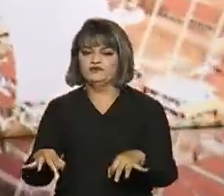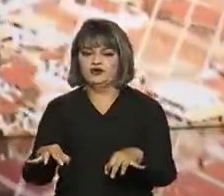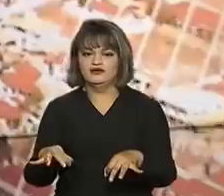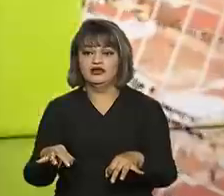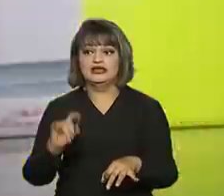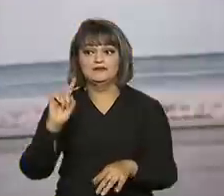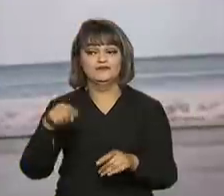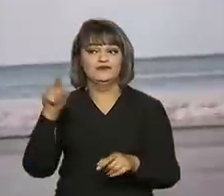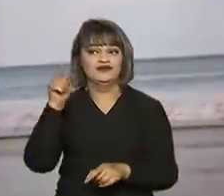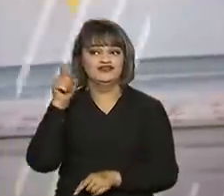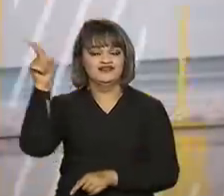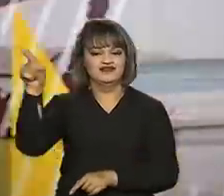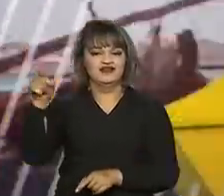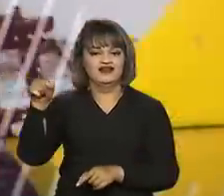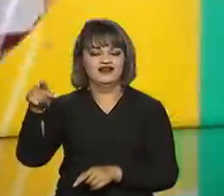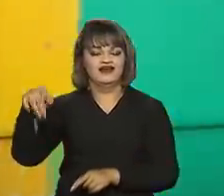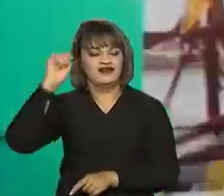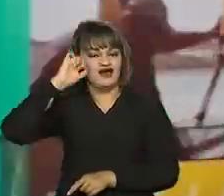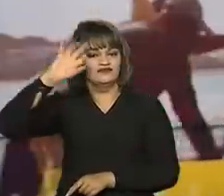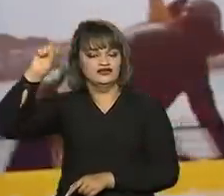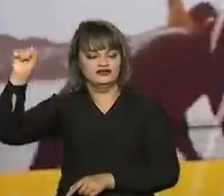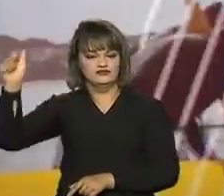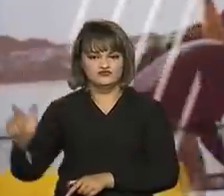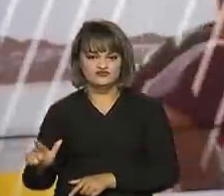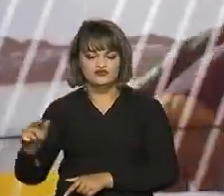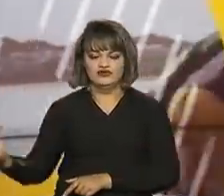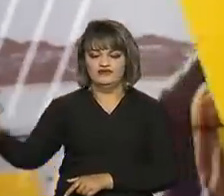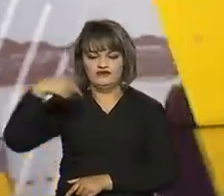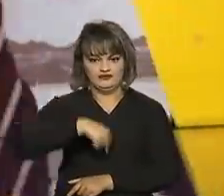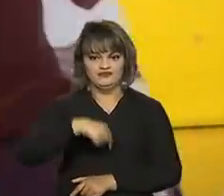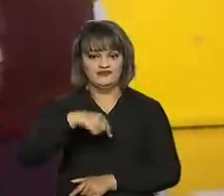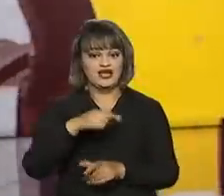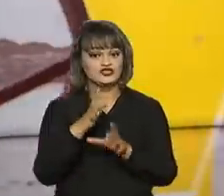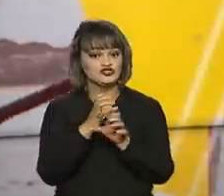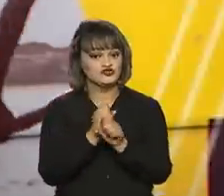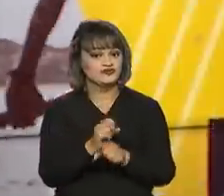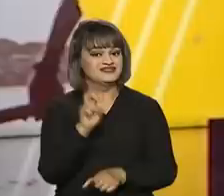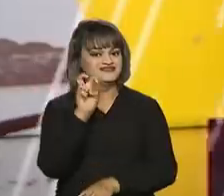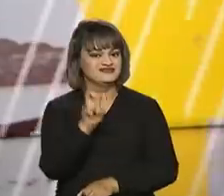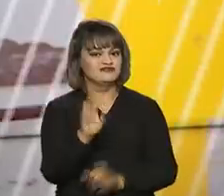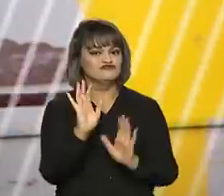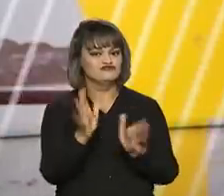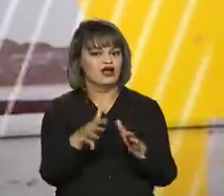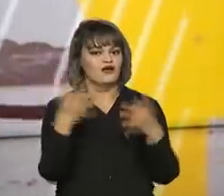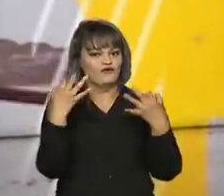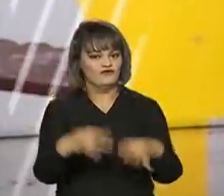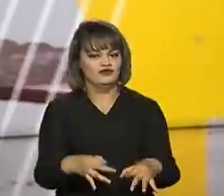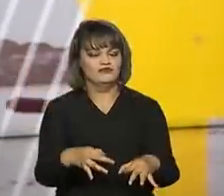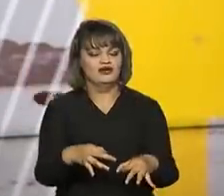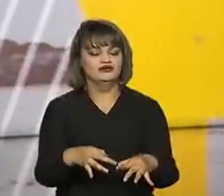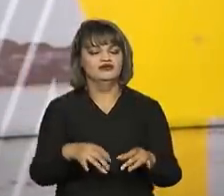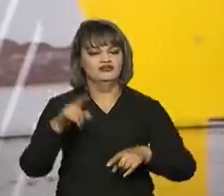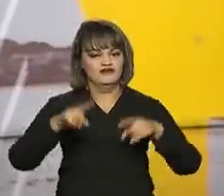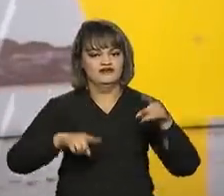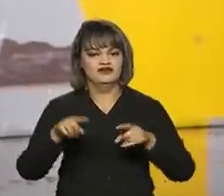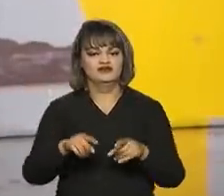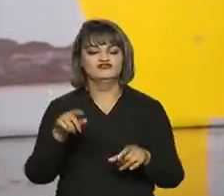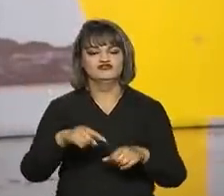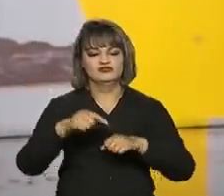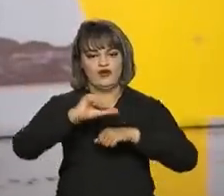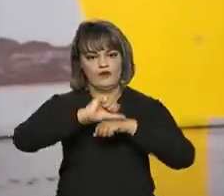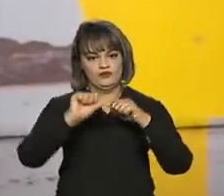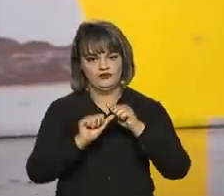Positivo depois de voltar da África do Sul com esses chega a cinco o número de casos confirmados da nova variante